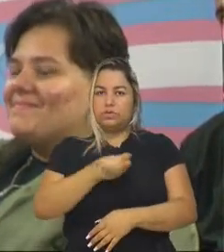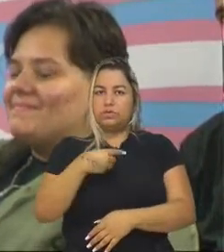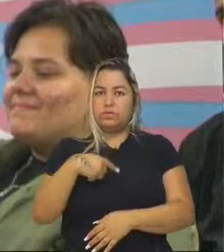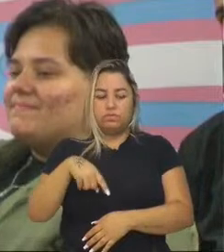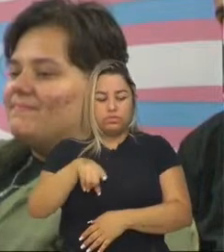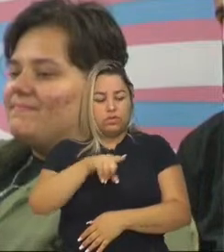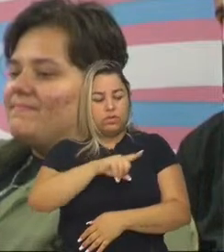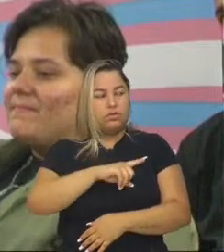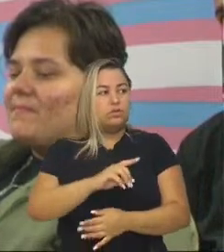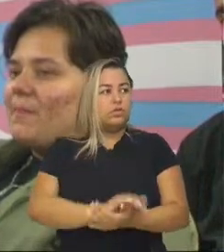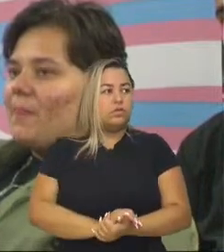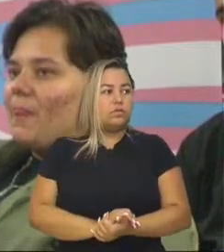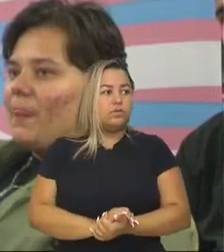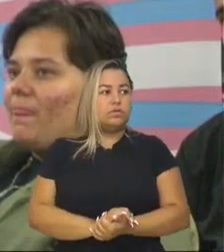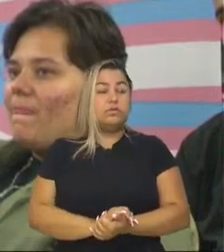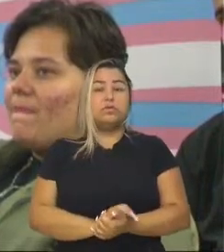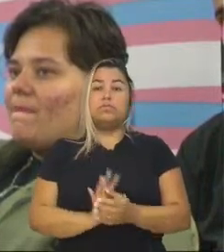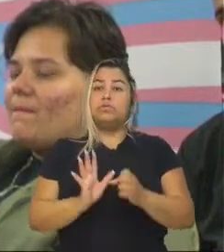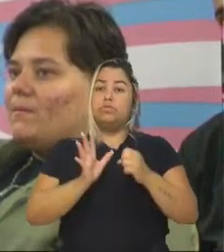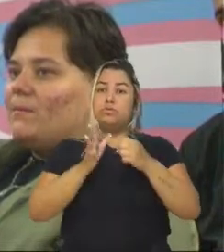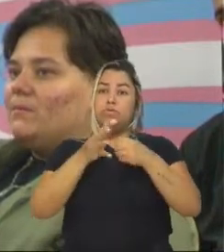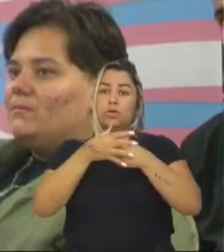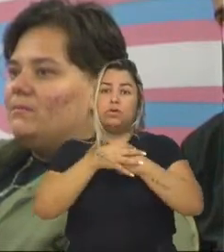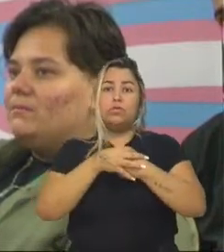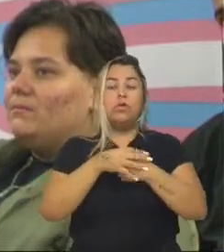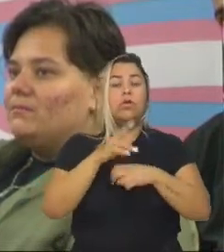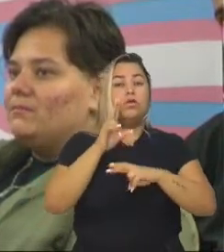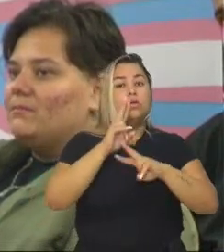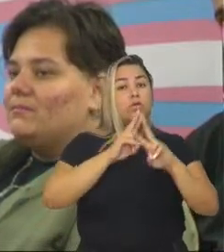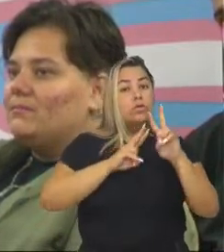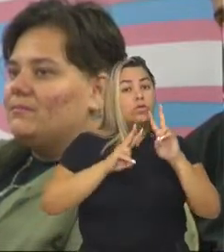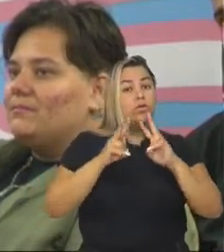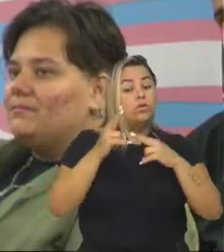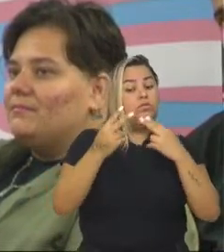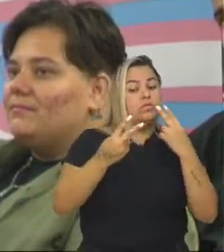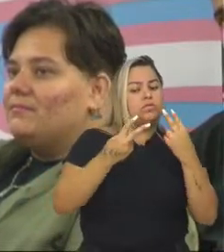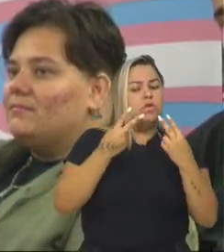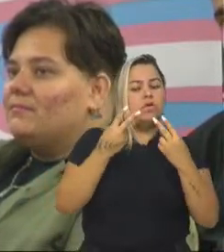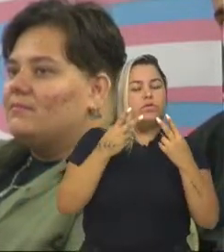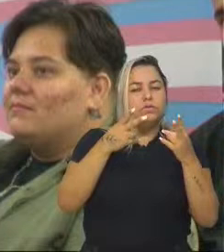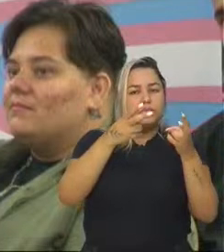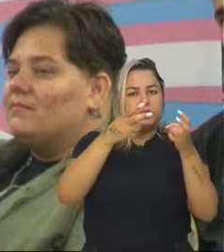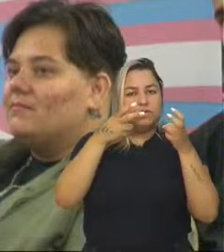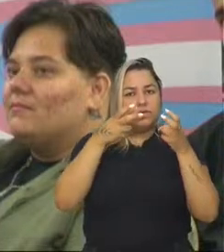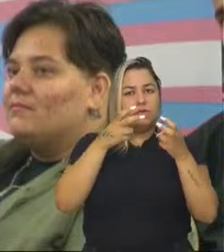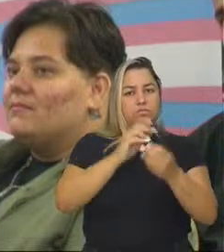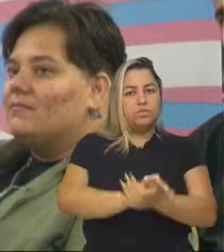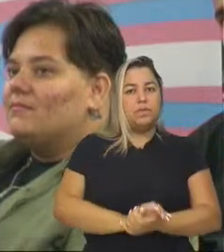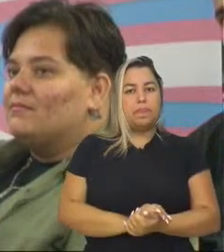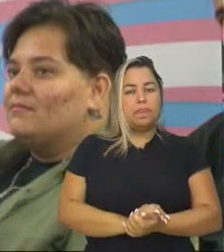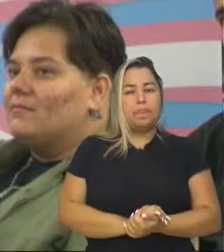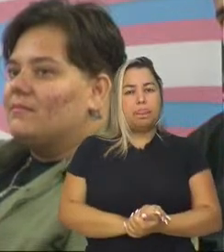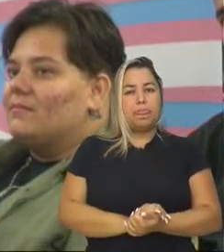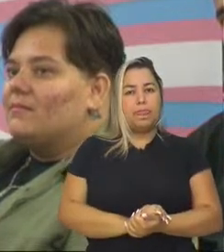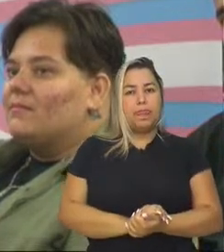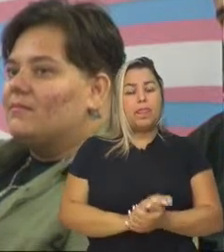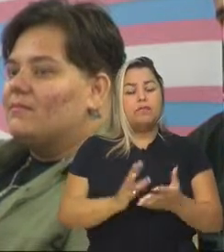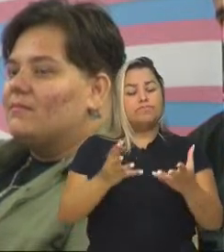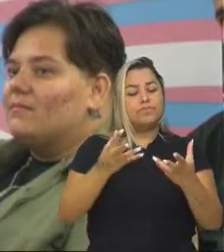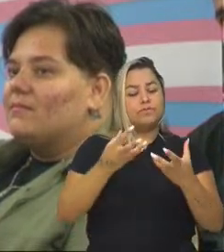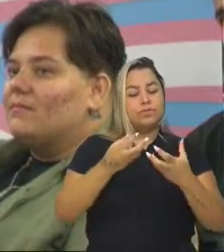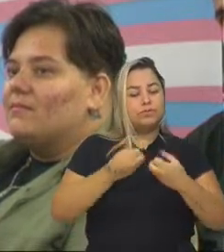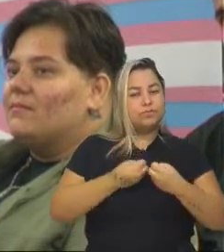vezes, a gente nos toca, nos olha, nos percebe. E são